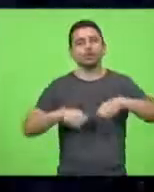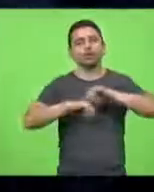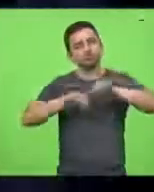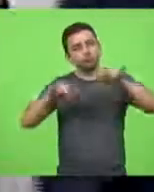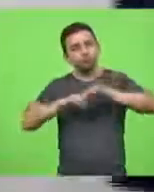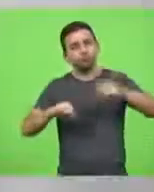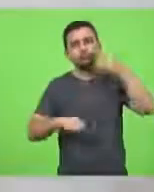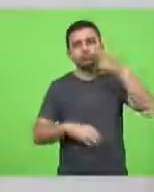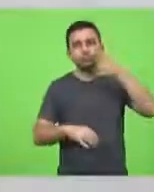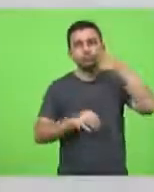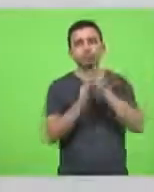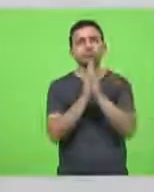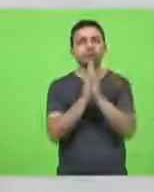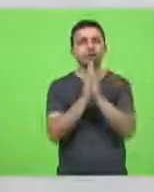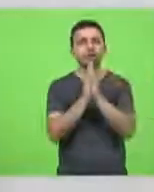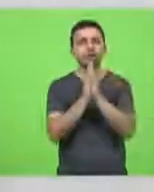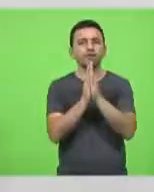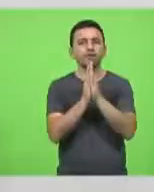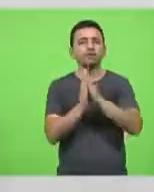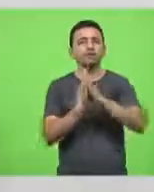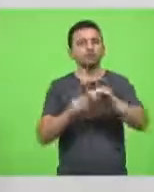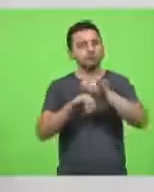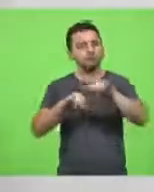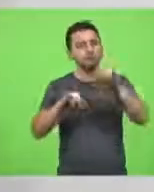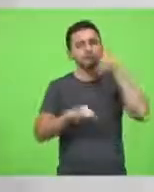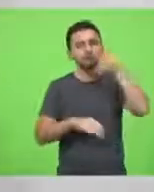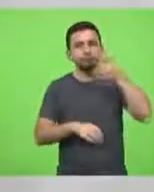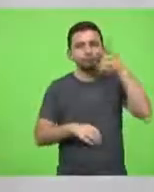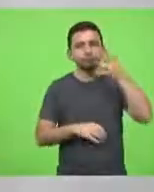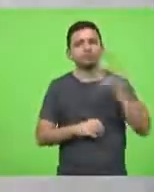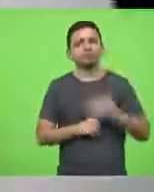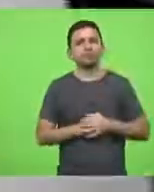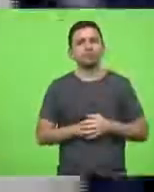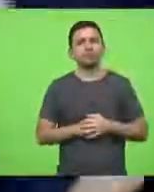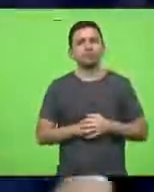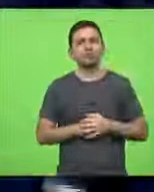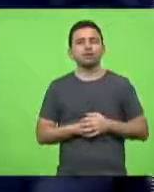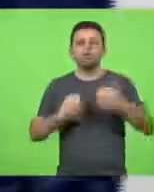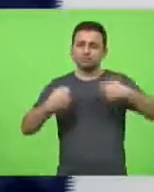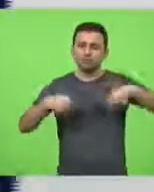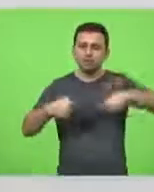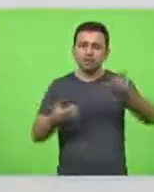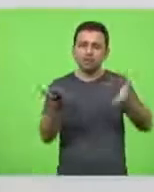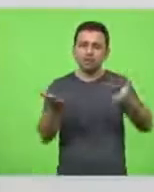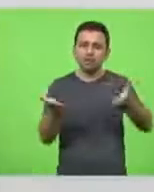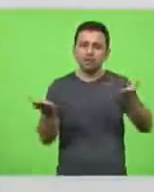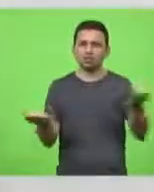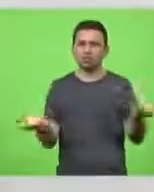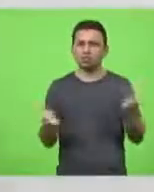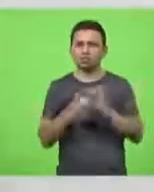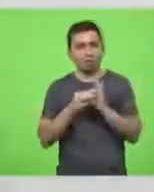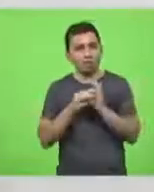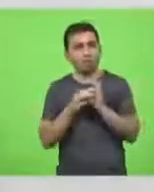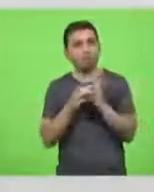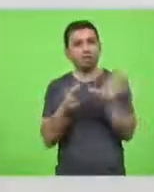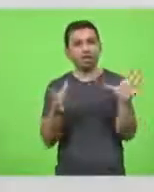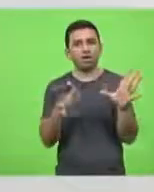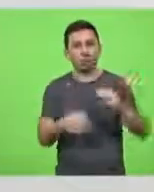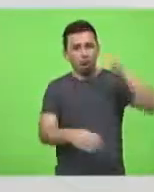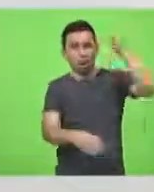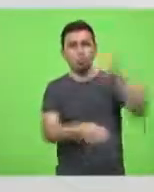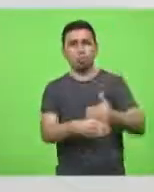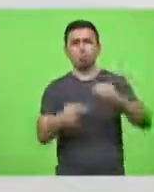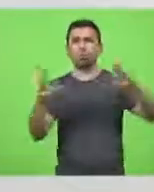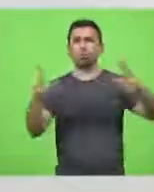e implorar para que seja feito um bom senso de liberar, de ver que lockdown não deu